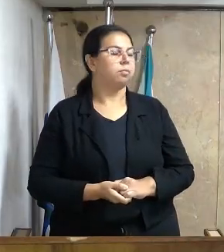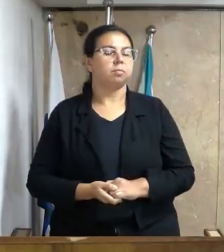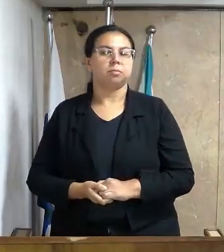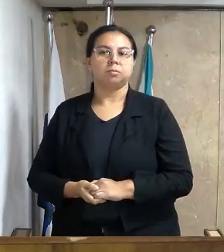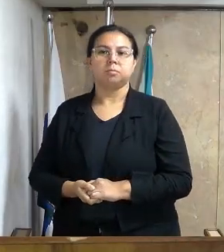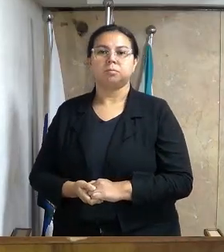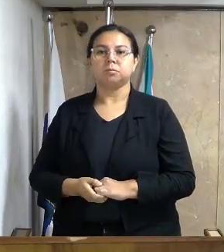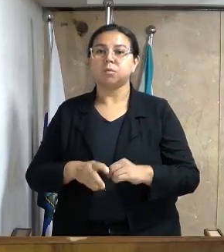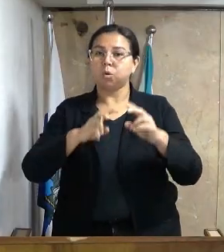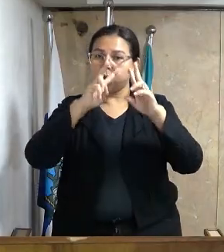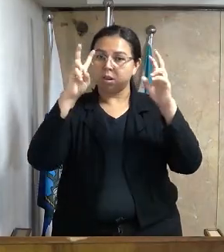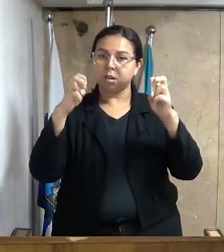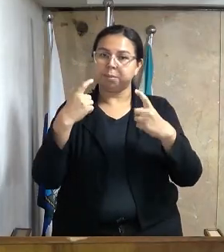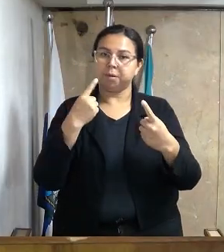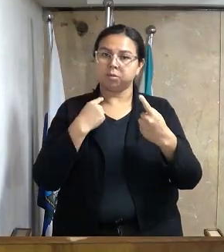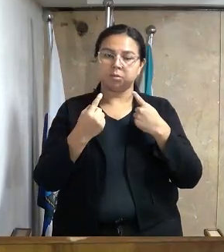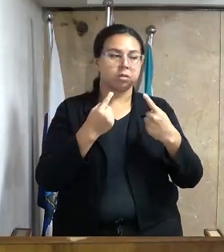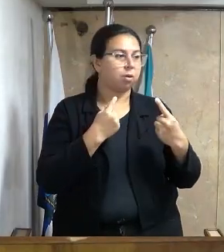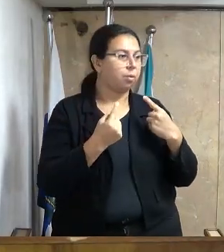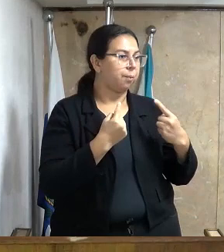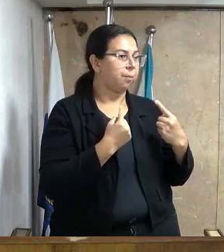A matéria encontra-se em discussão.